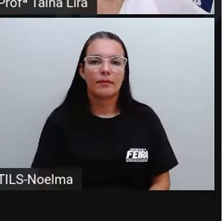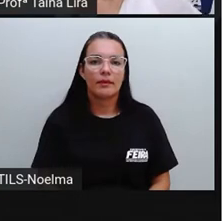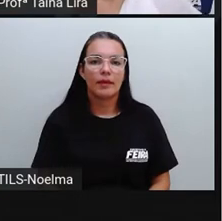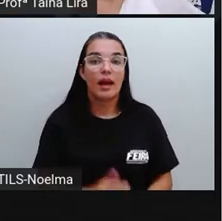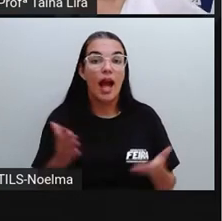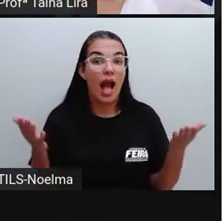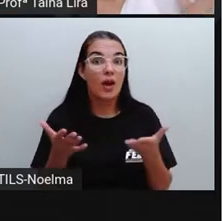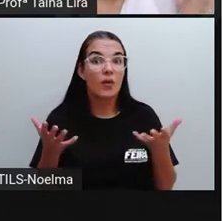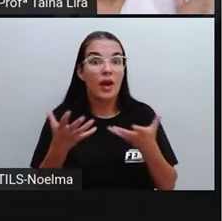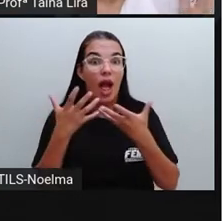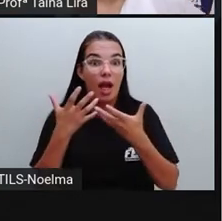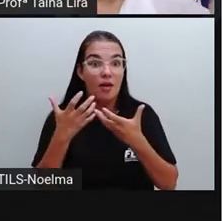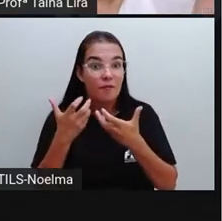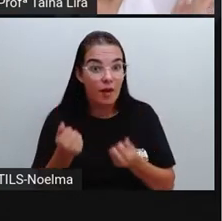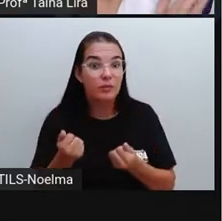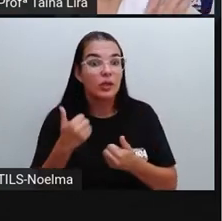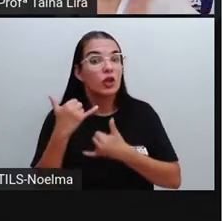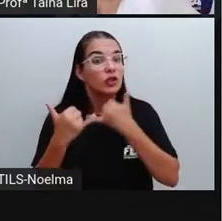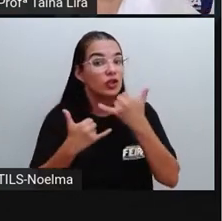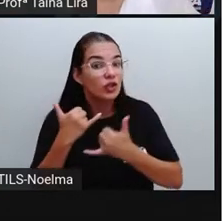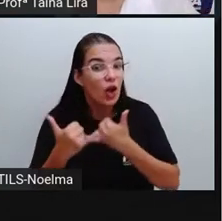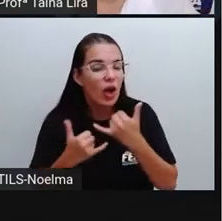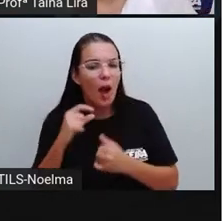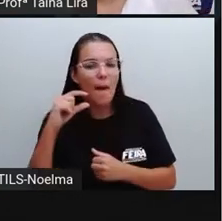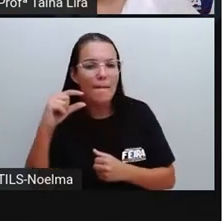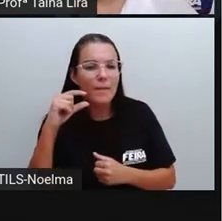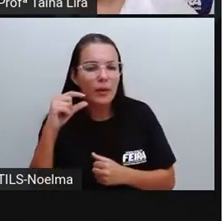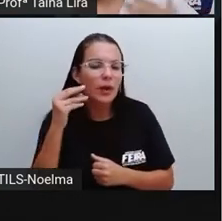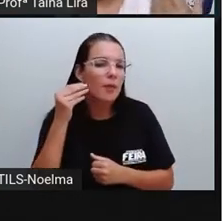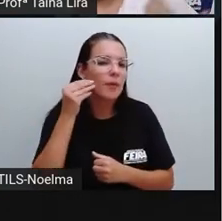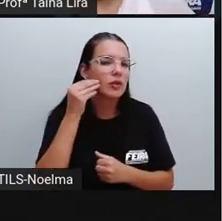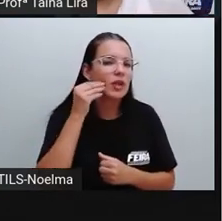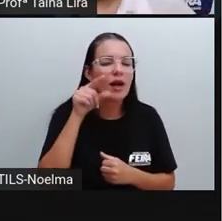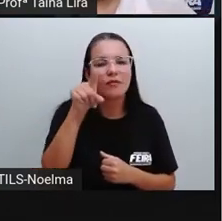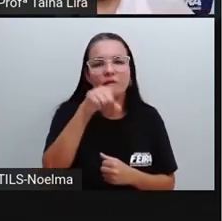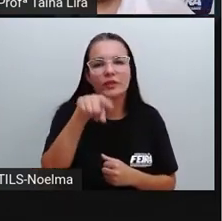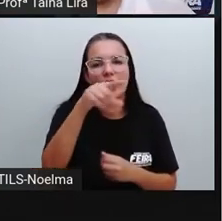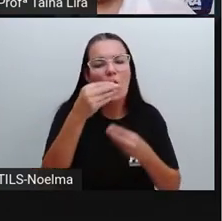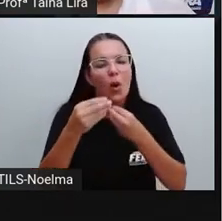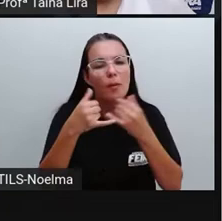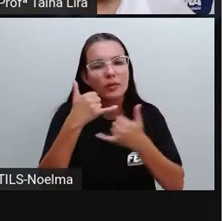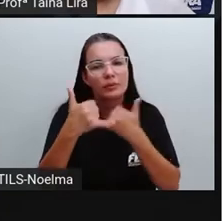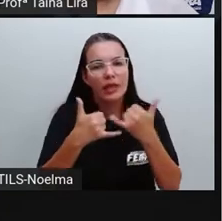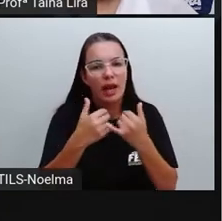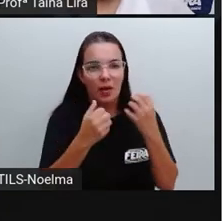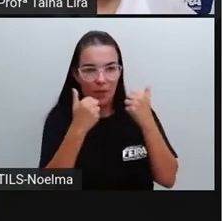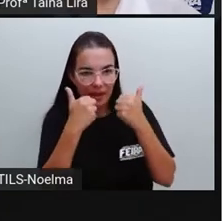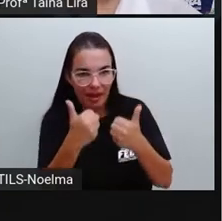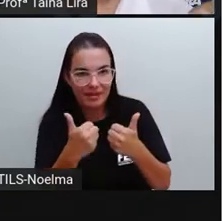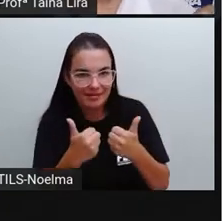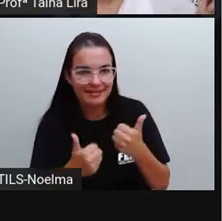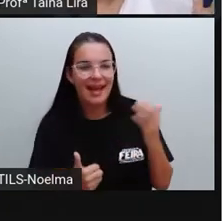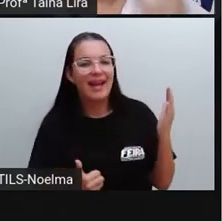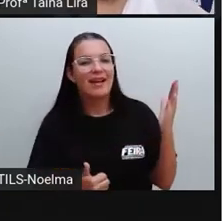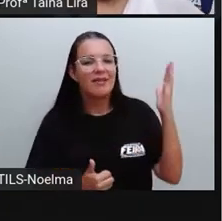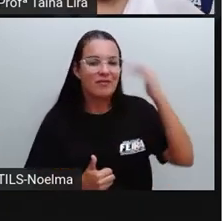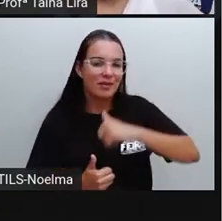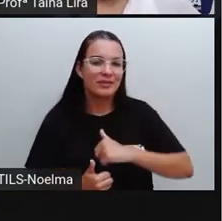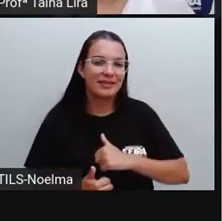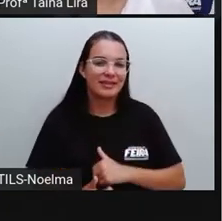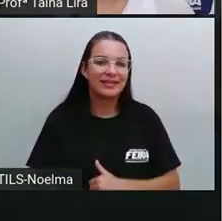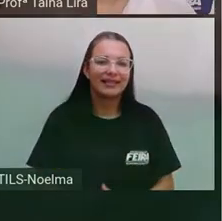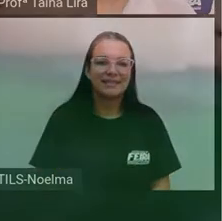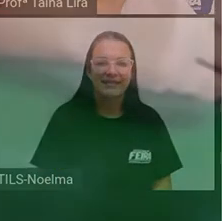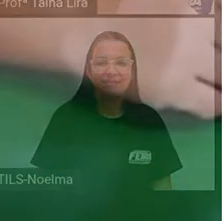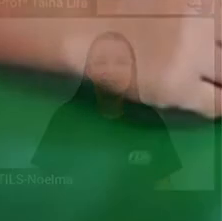E agora, a gente vai jogar um pouquinho, eu vou mostrar para vocês como é o jogo da batalha, tá bom? Então, vamos lá?